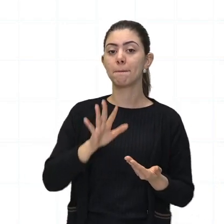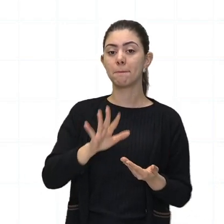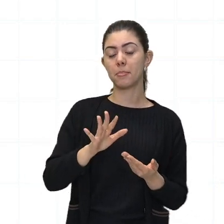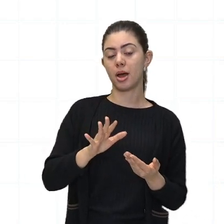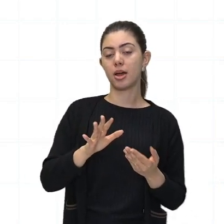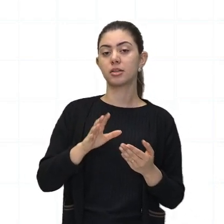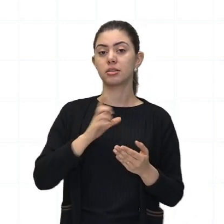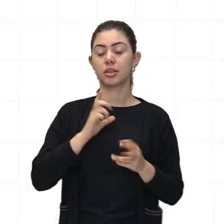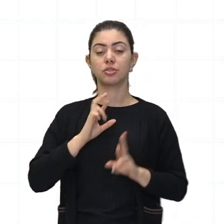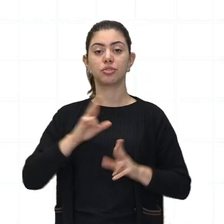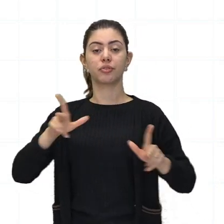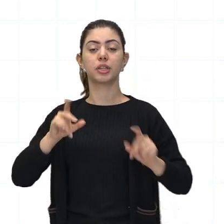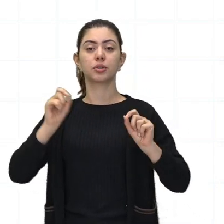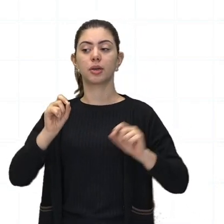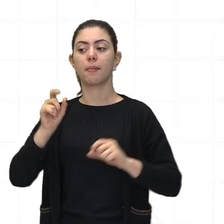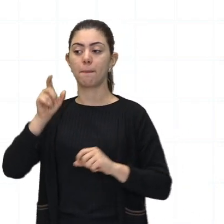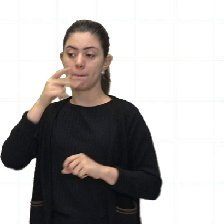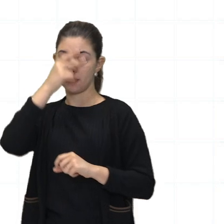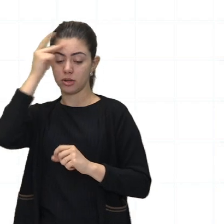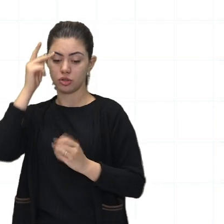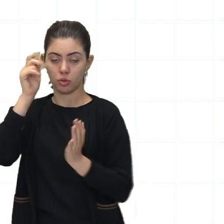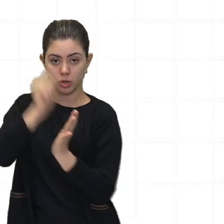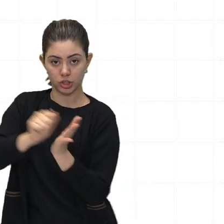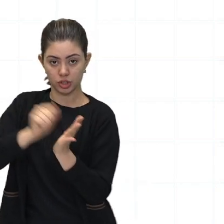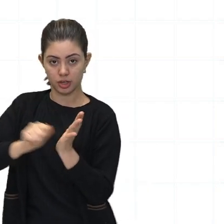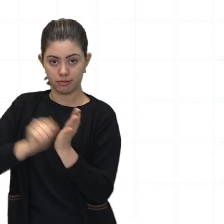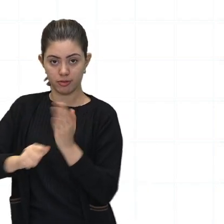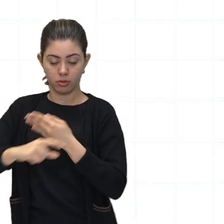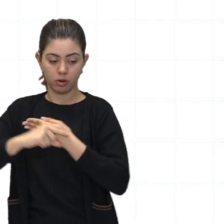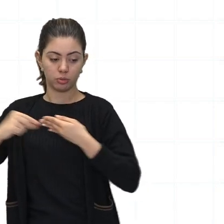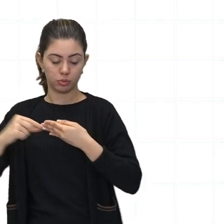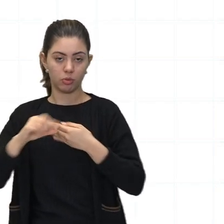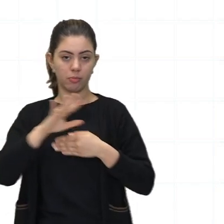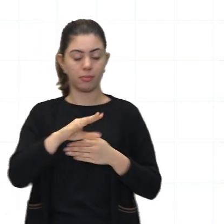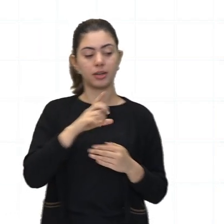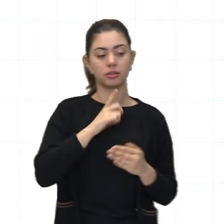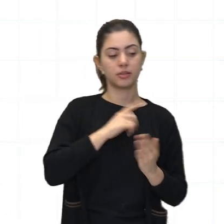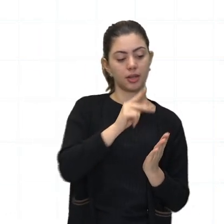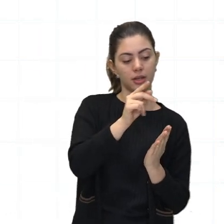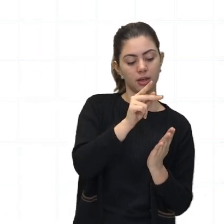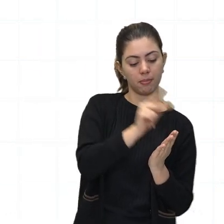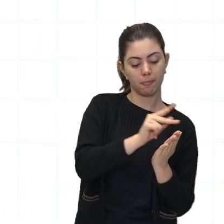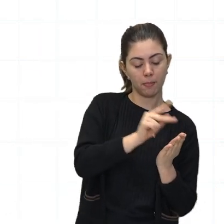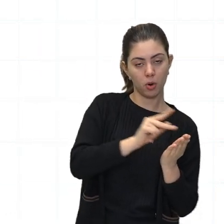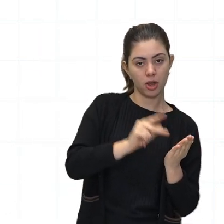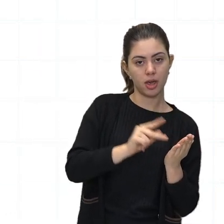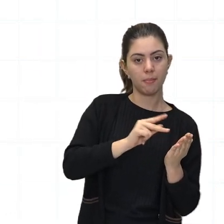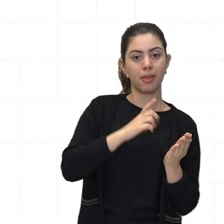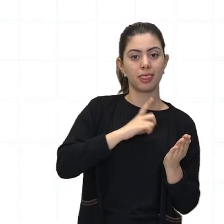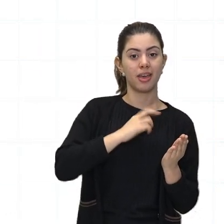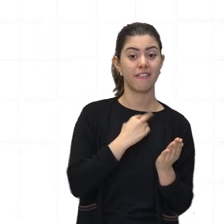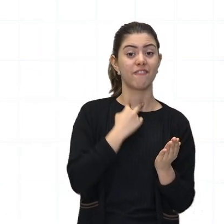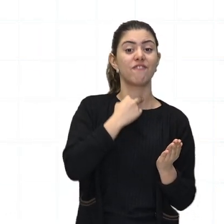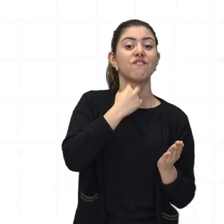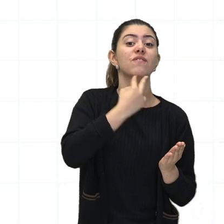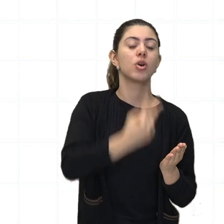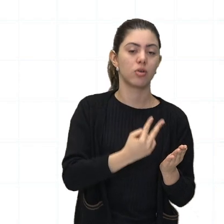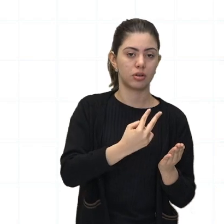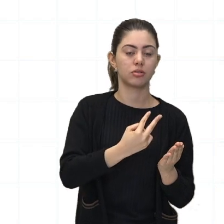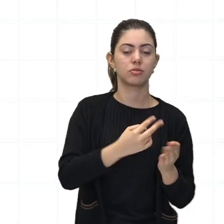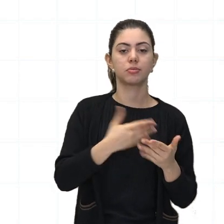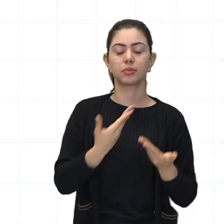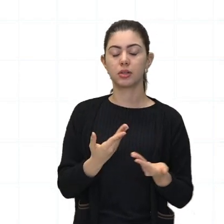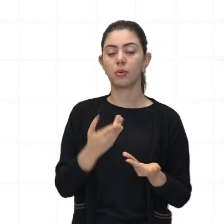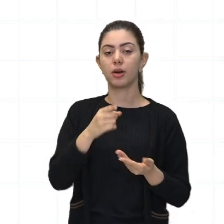ser confundido com o próprio poeta. Então, você pensa na seguinte estrutura, você tem um poema. Esse poema precisa